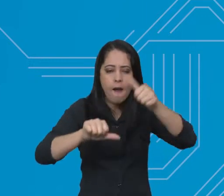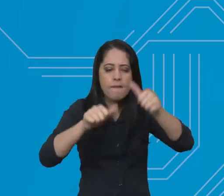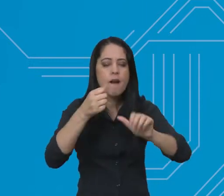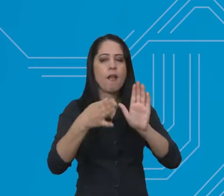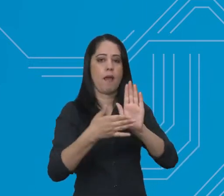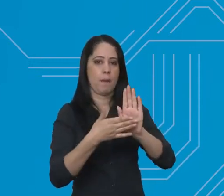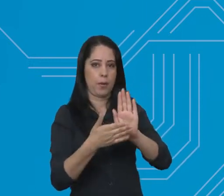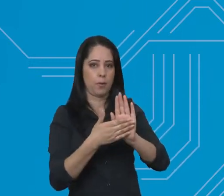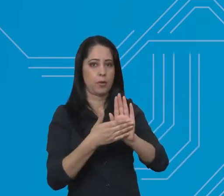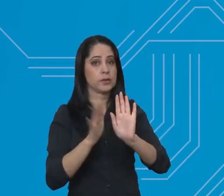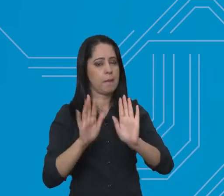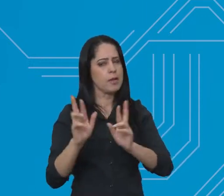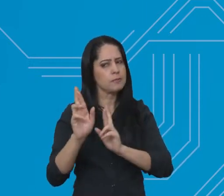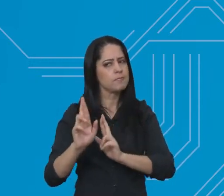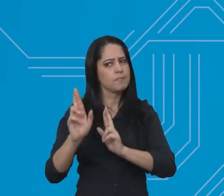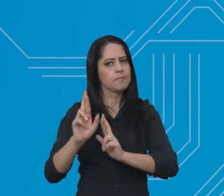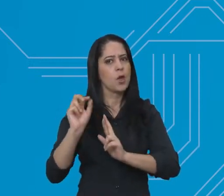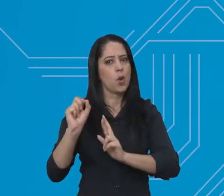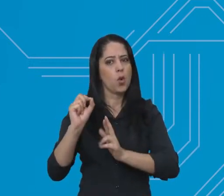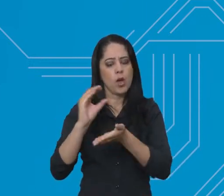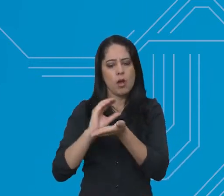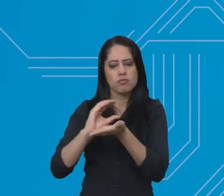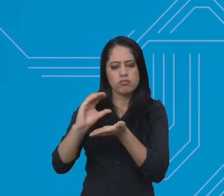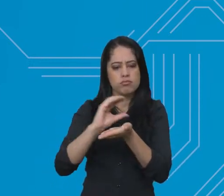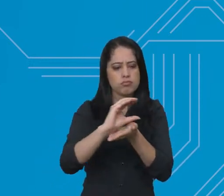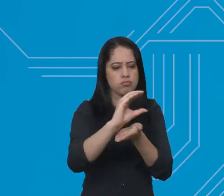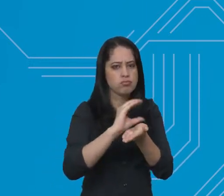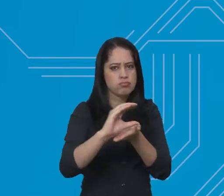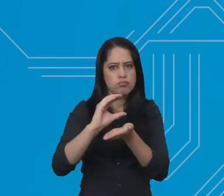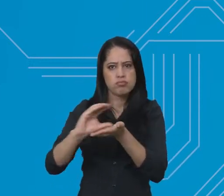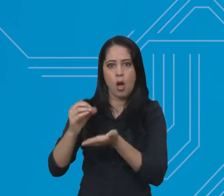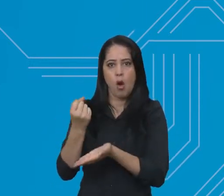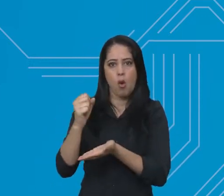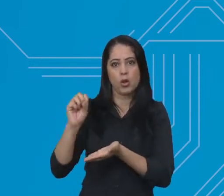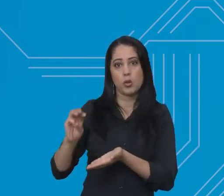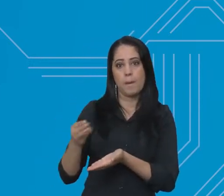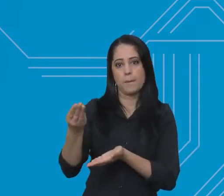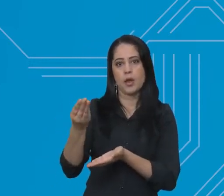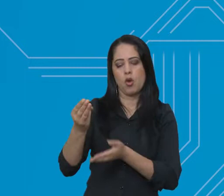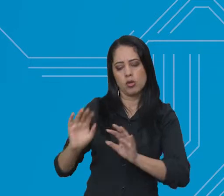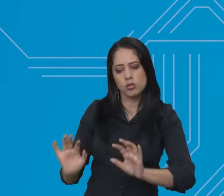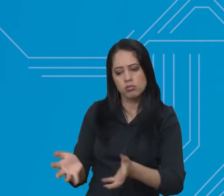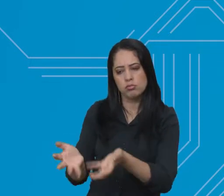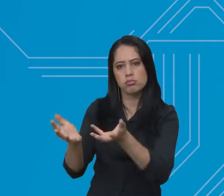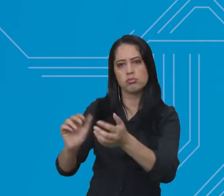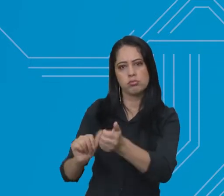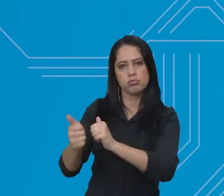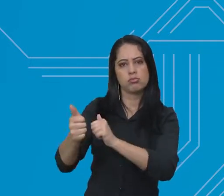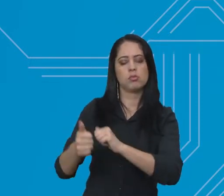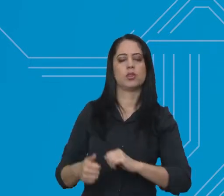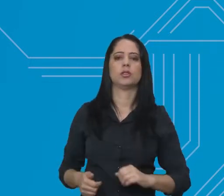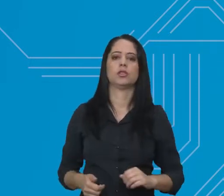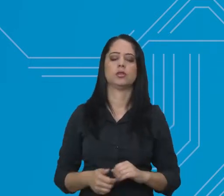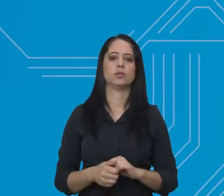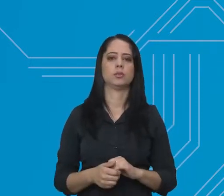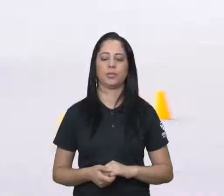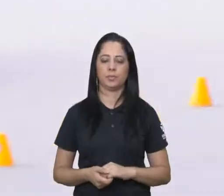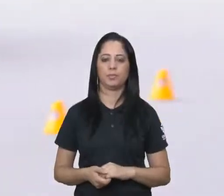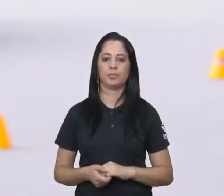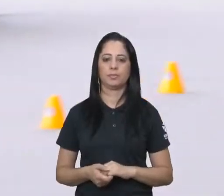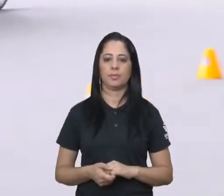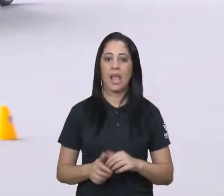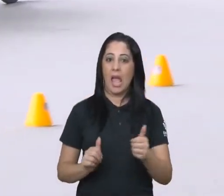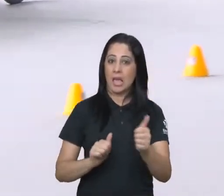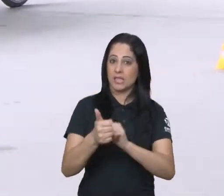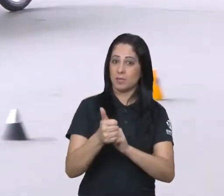propostas, mas a expectativa é direcionar mais de 8 milhões de reais para auxiliar nas ações esportivas.